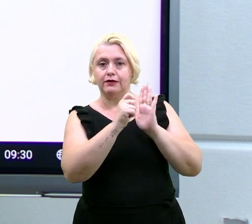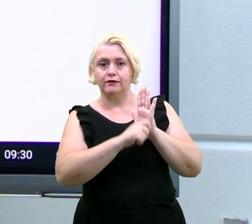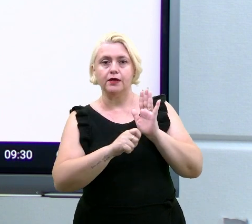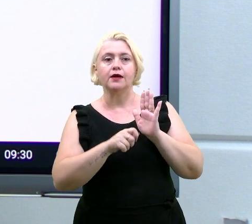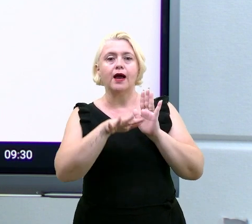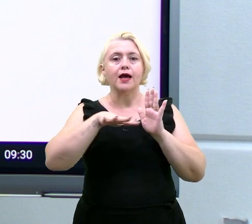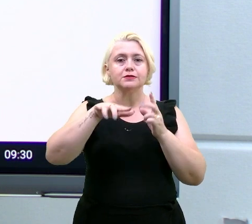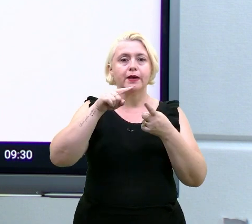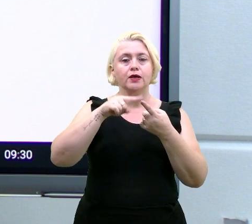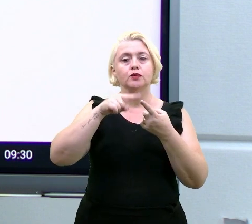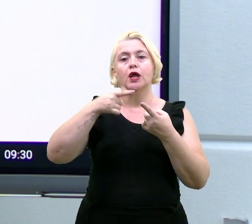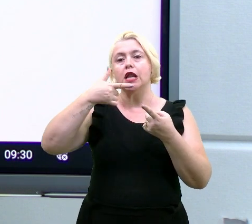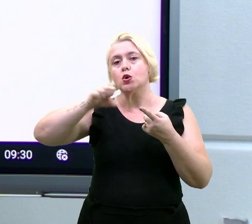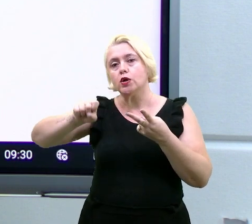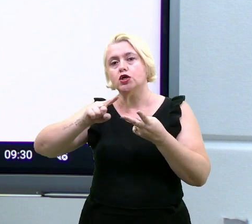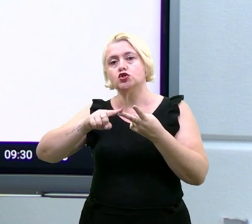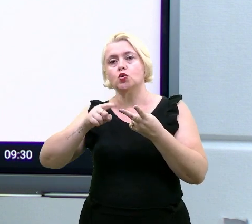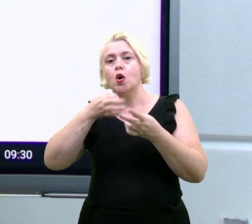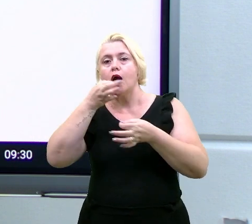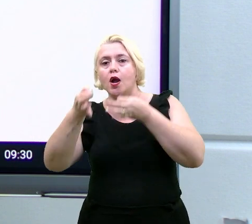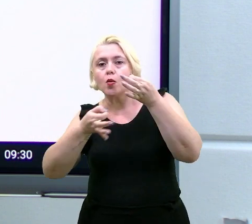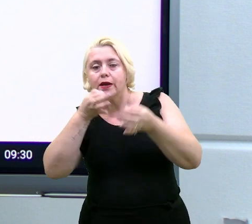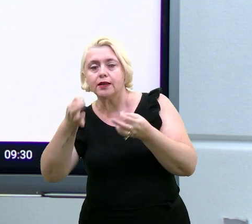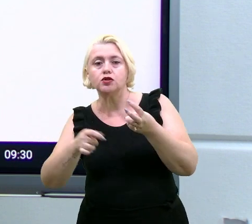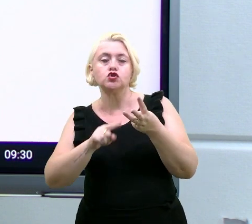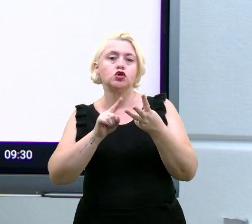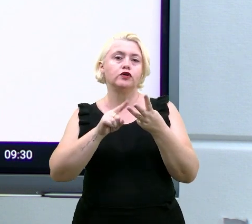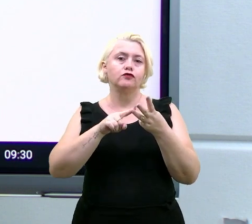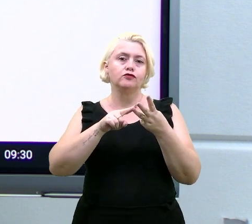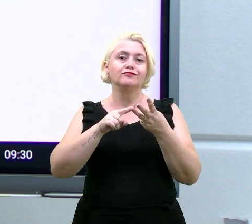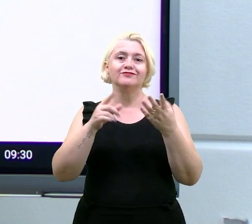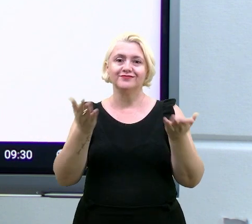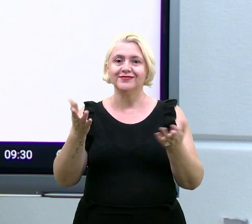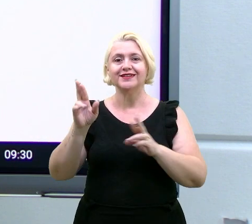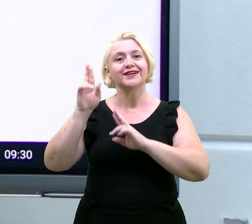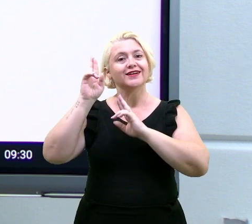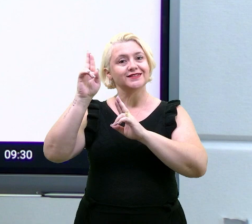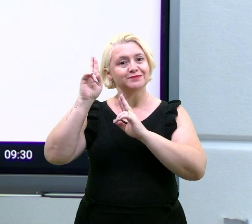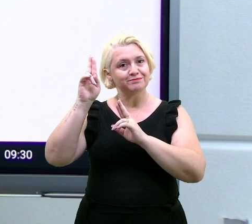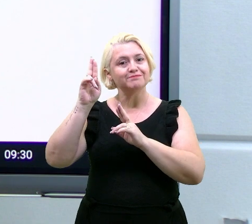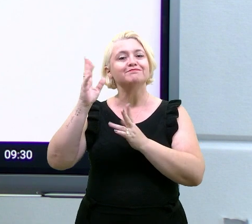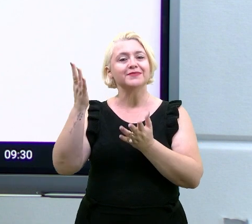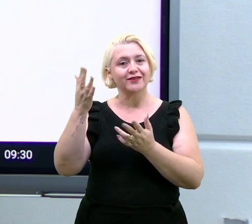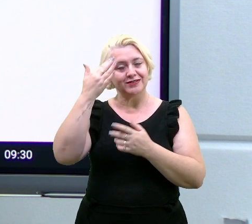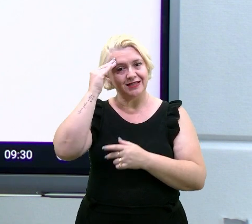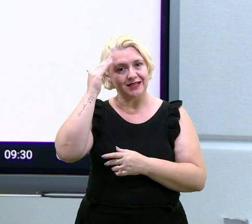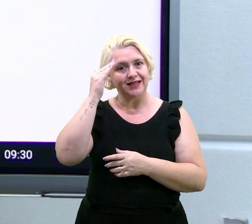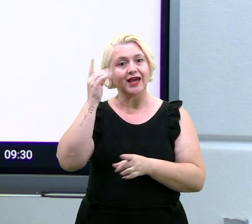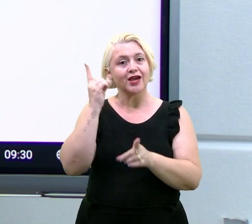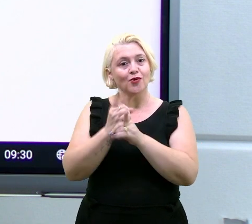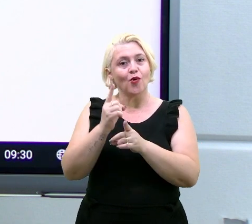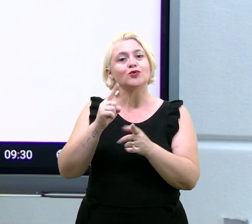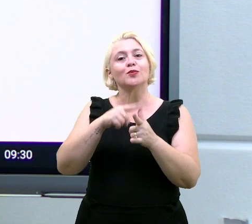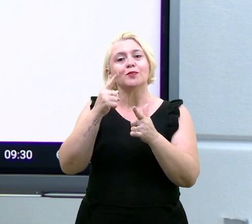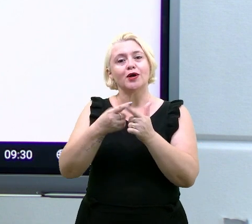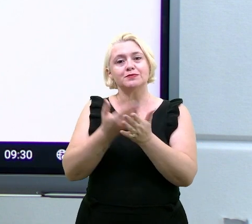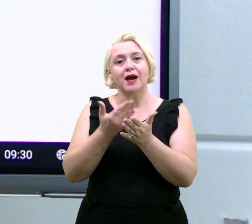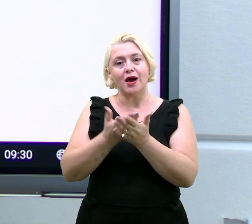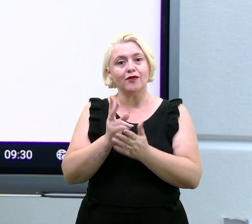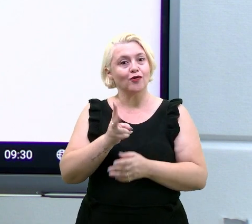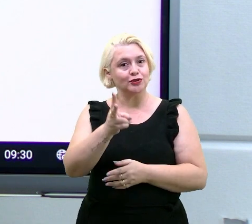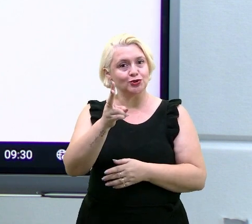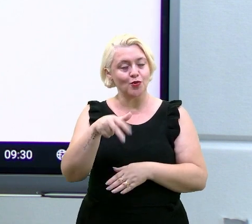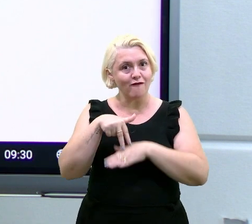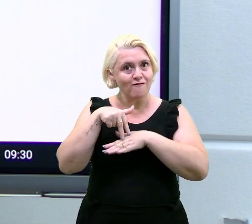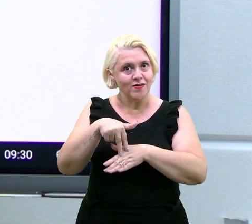o argumentativo Então é isso espero vocês na próxima aula e continuem firmes que nós por aqui